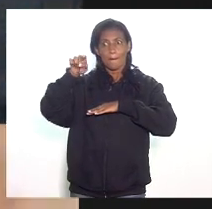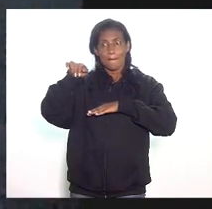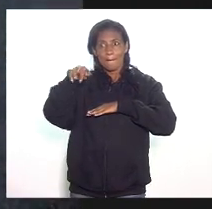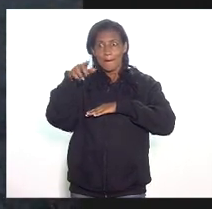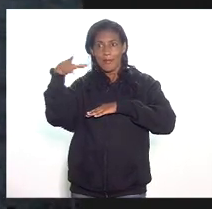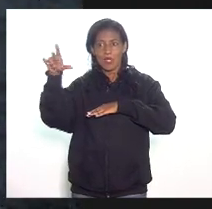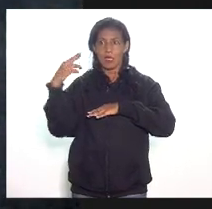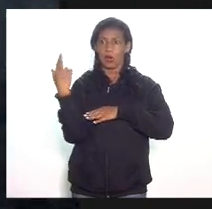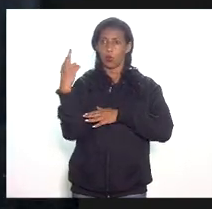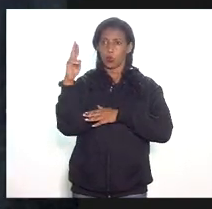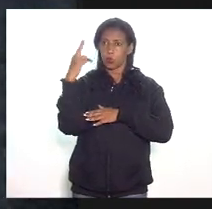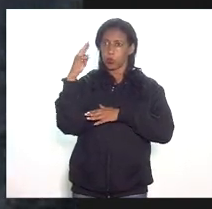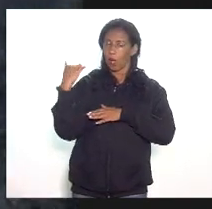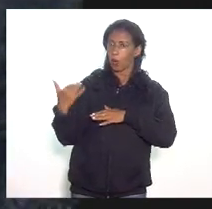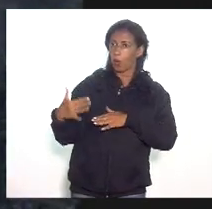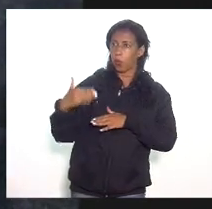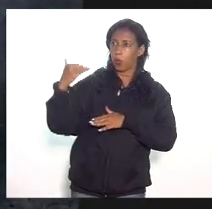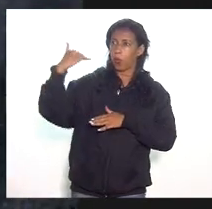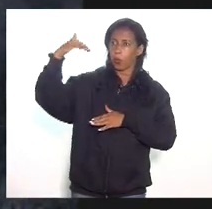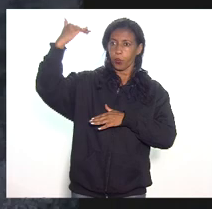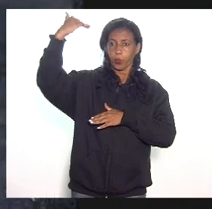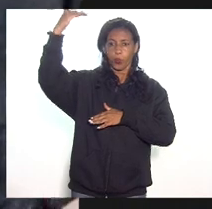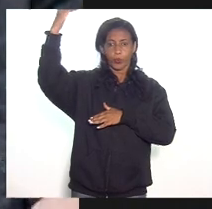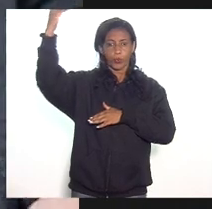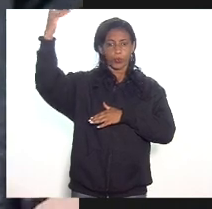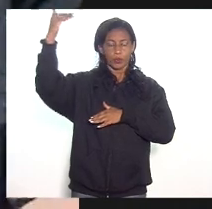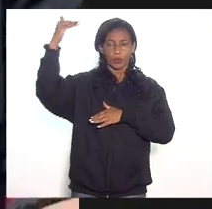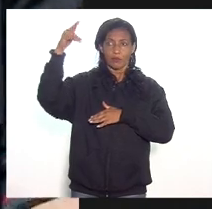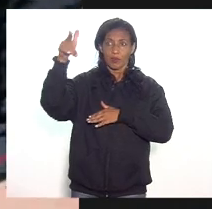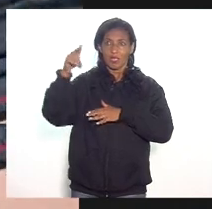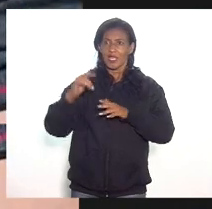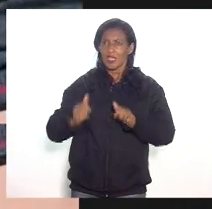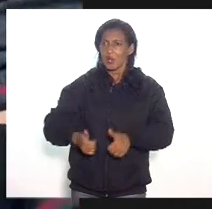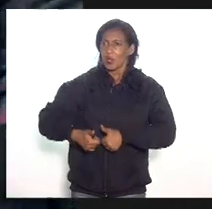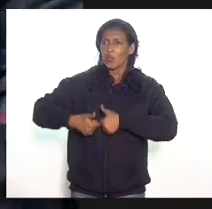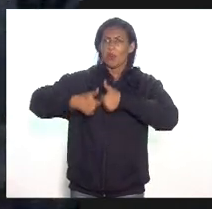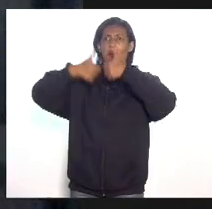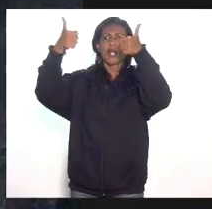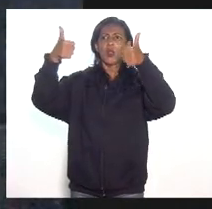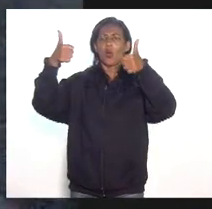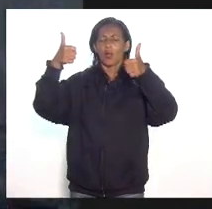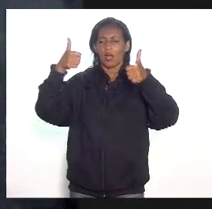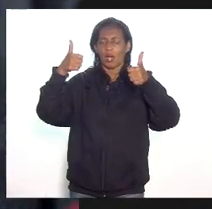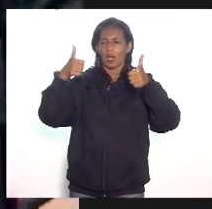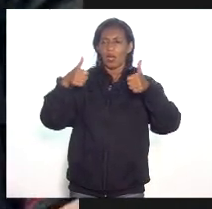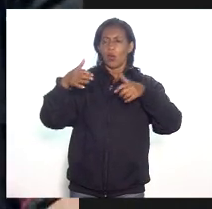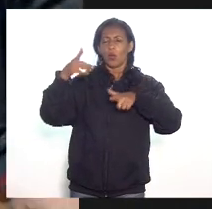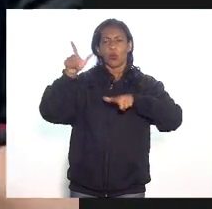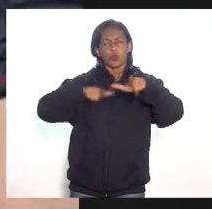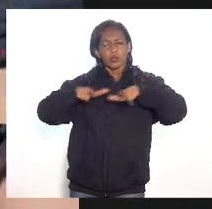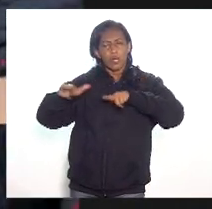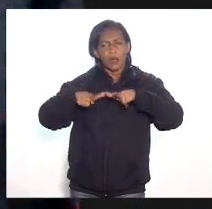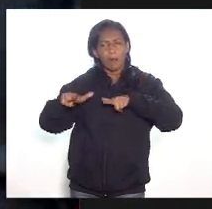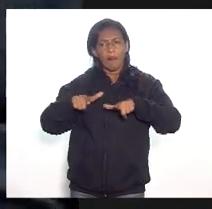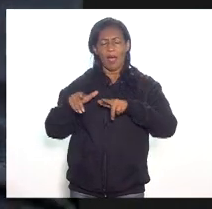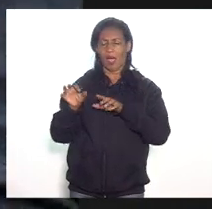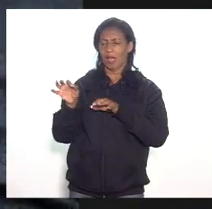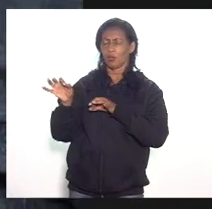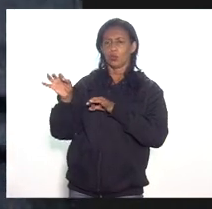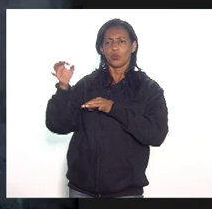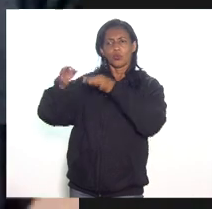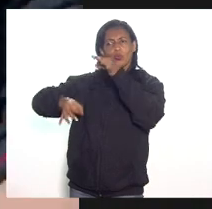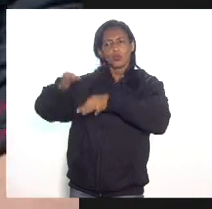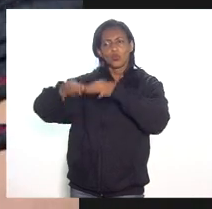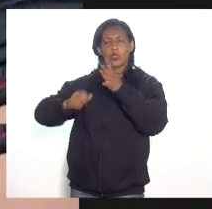sua utilização não se presta em melhorar o serviço judiciário. Se presta a fazer reforma em prédio,